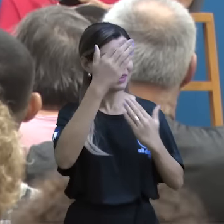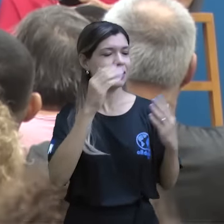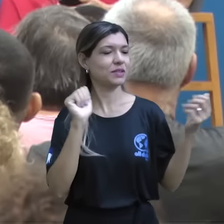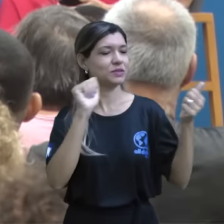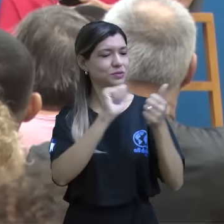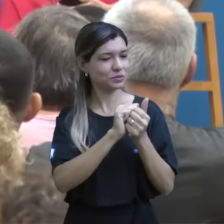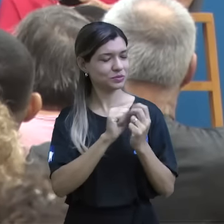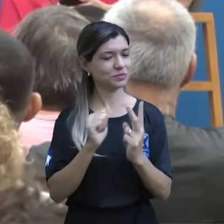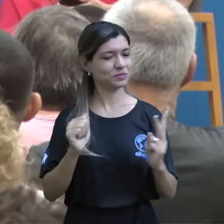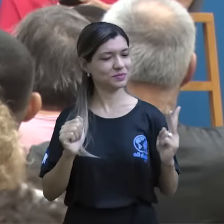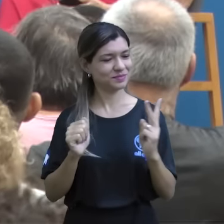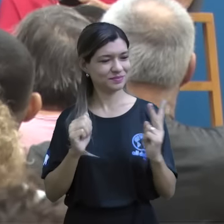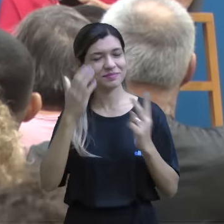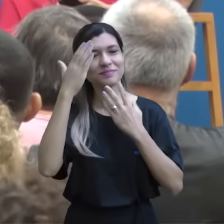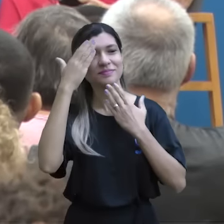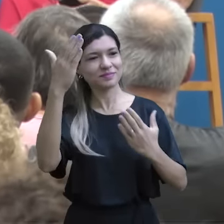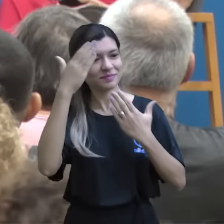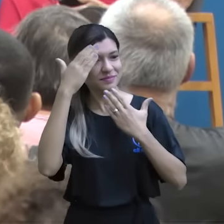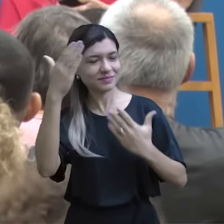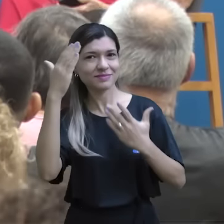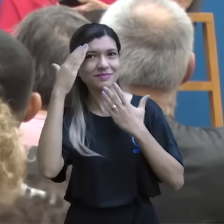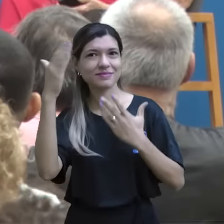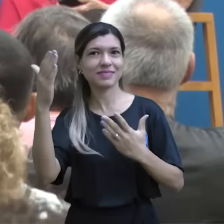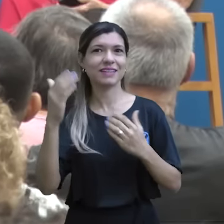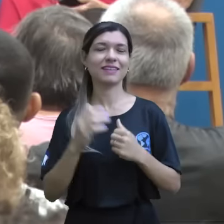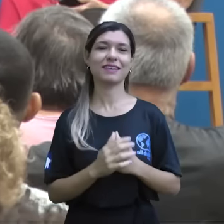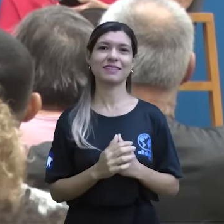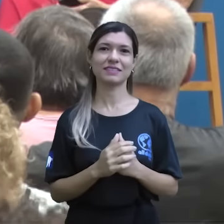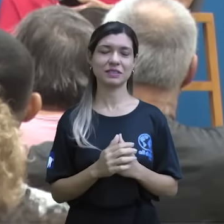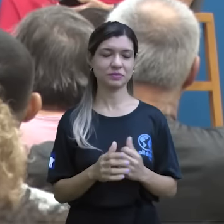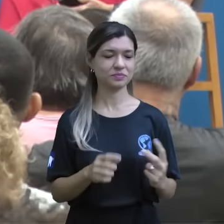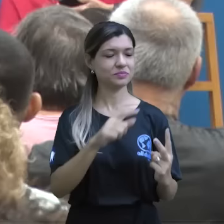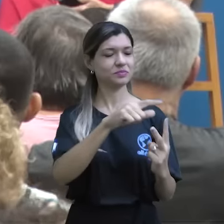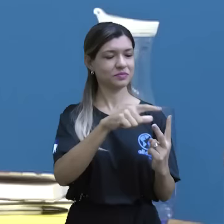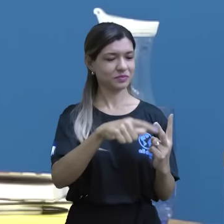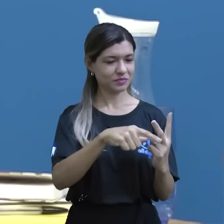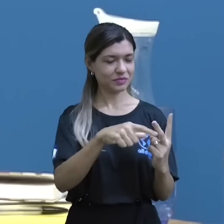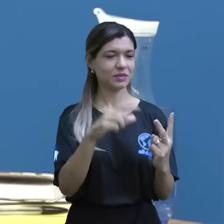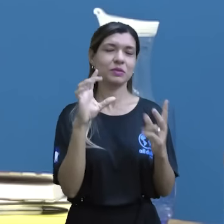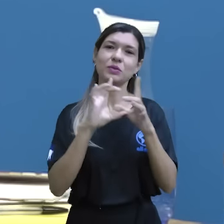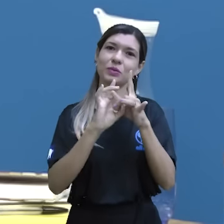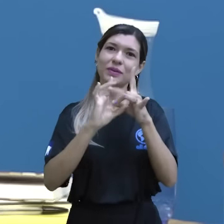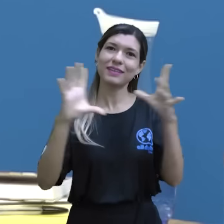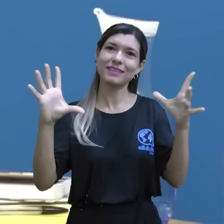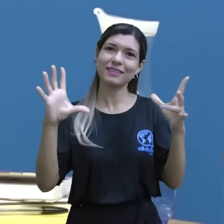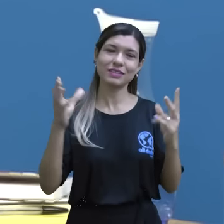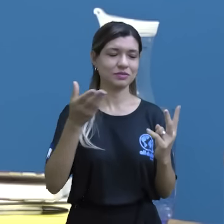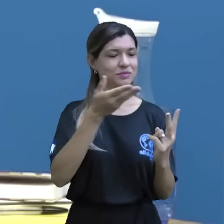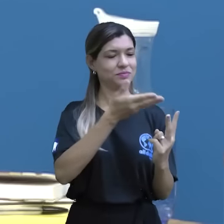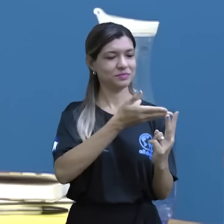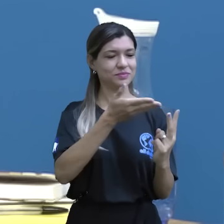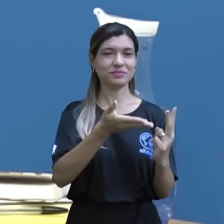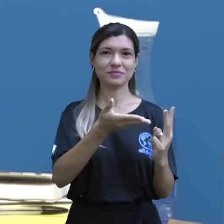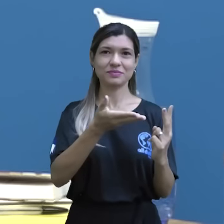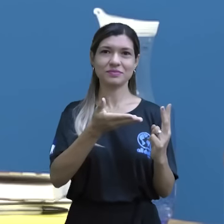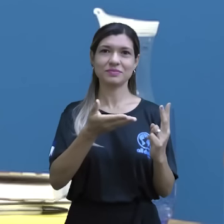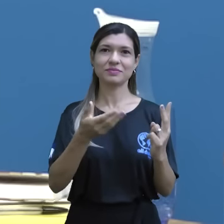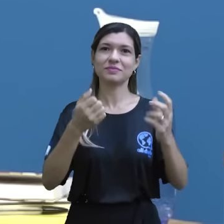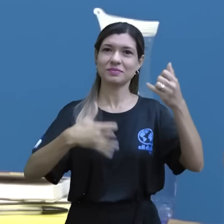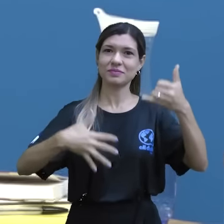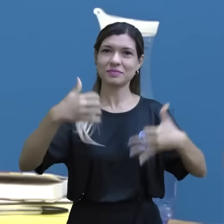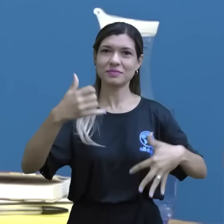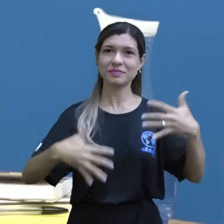fazer uma brevíssima, porque temos muito que conversar sobre o Lima hoje. E vou começar aqui com a Beatriz,